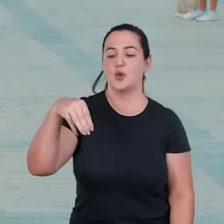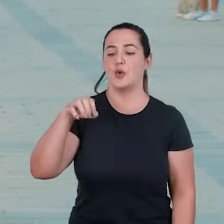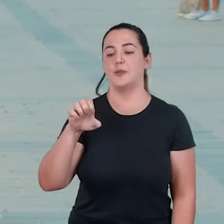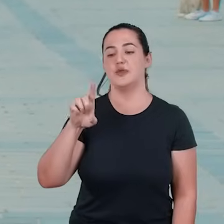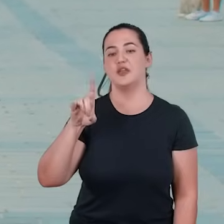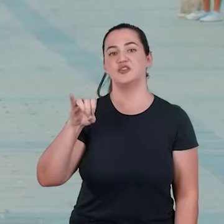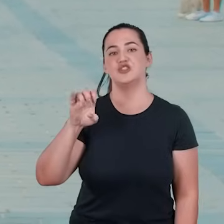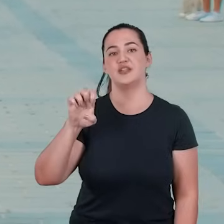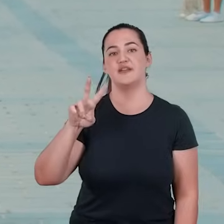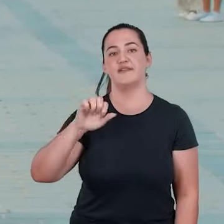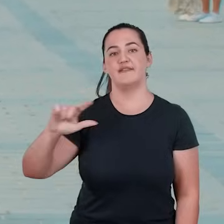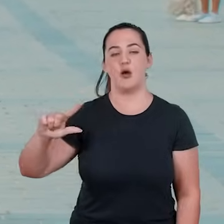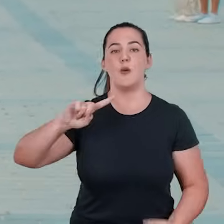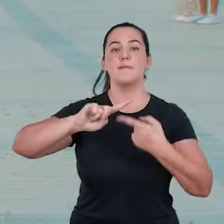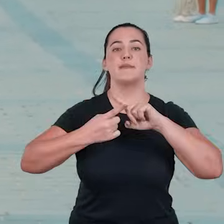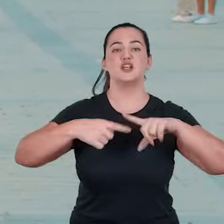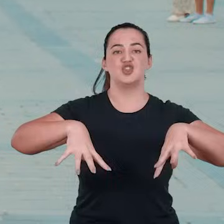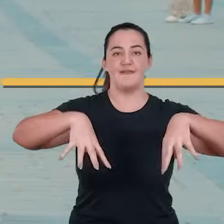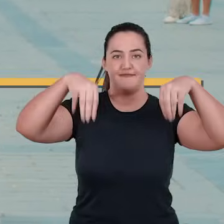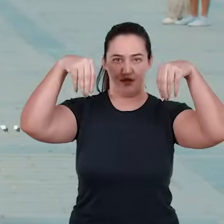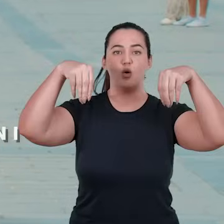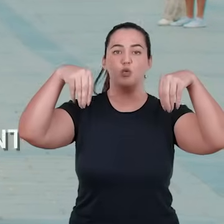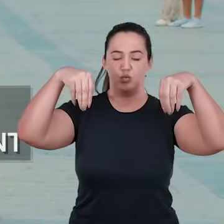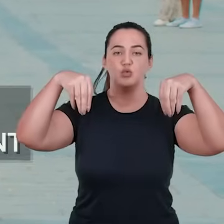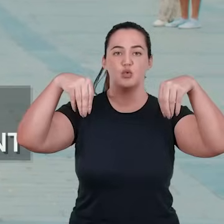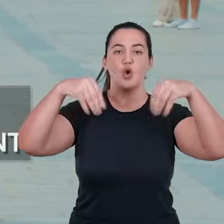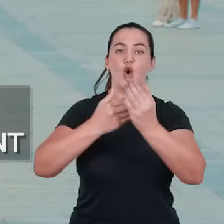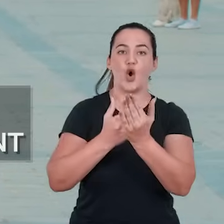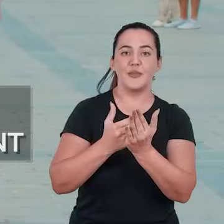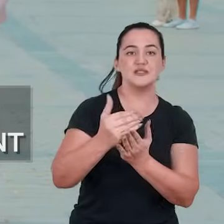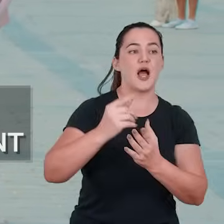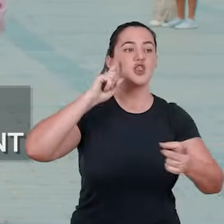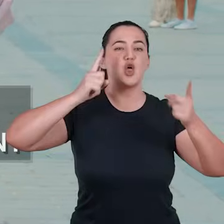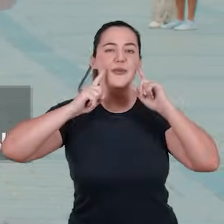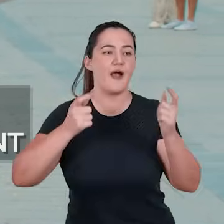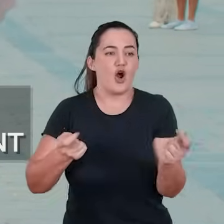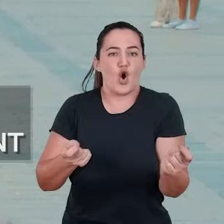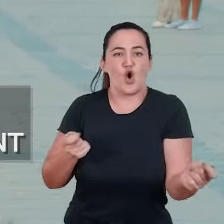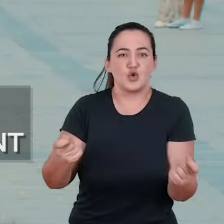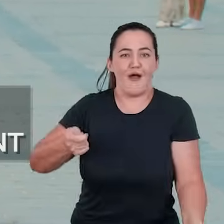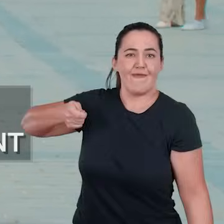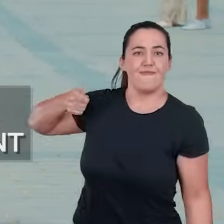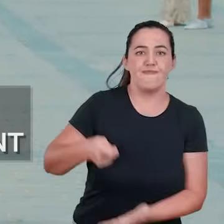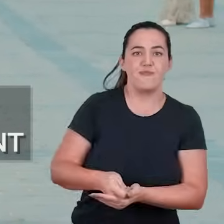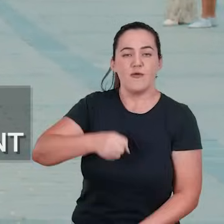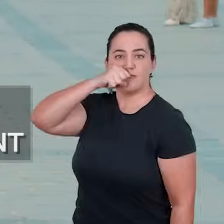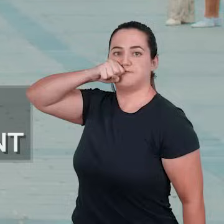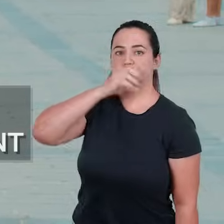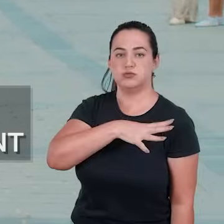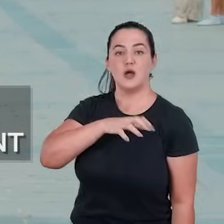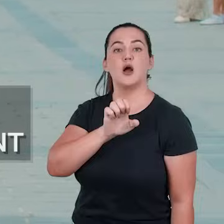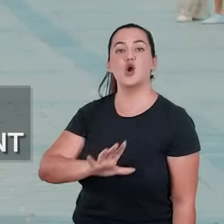com o período bizantino, e esse cristianismo medieval vai dominar com força, com mão pesada de força, a